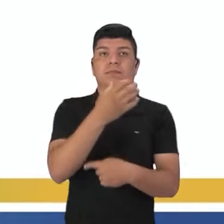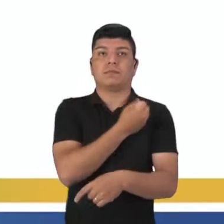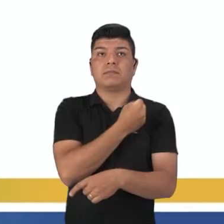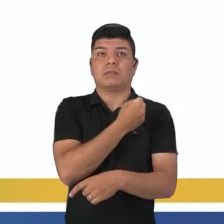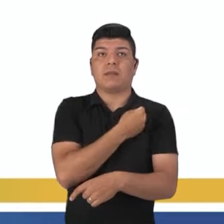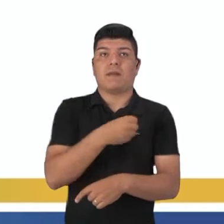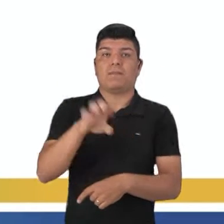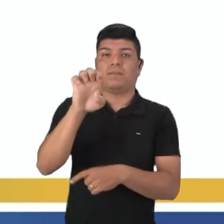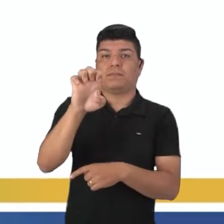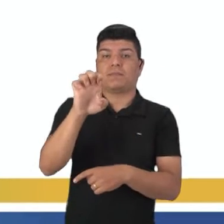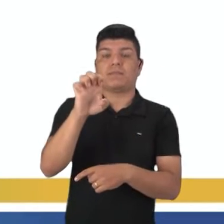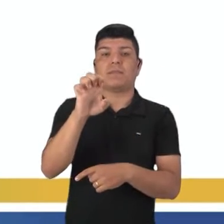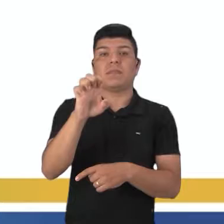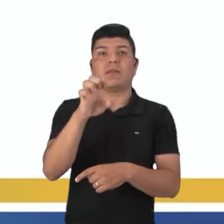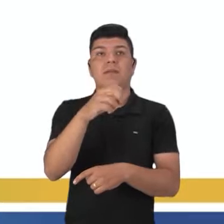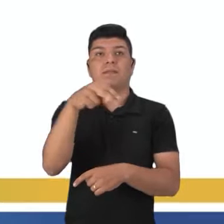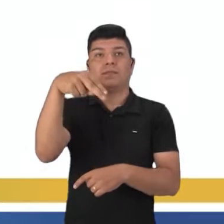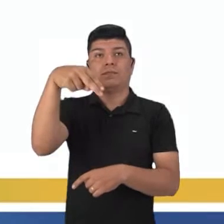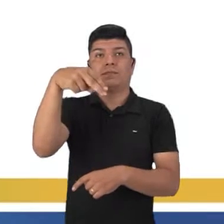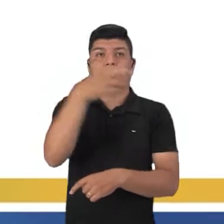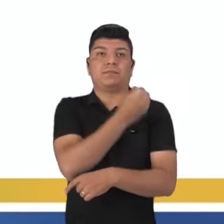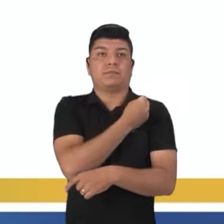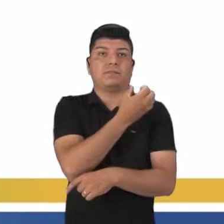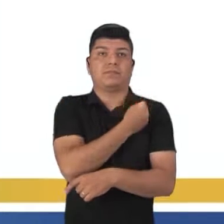número de E por número de ômega,